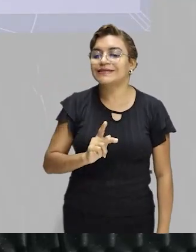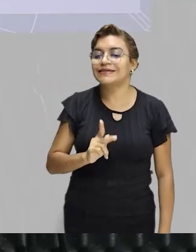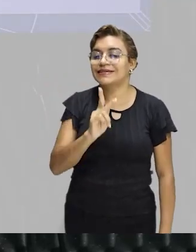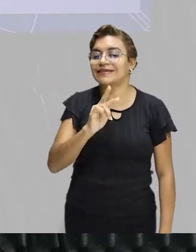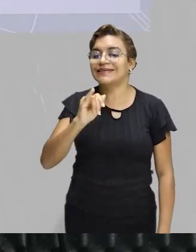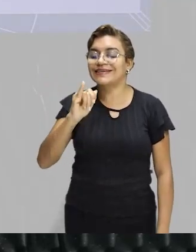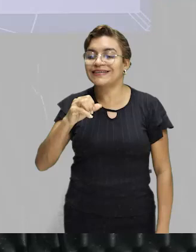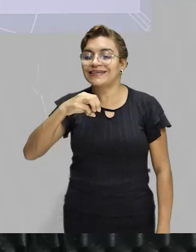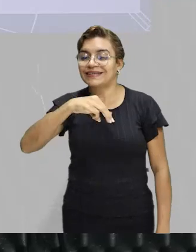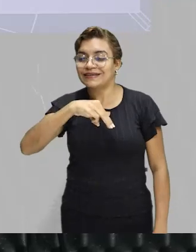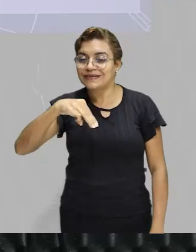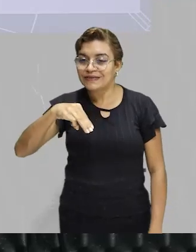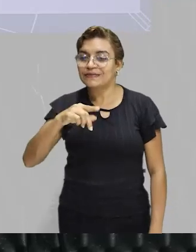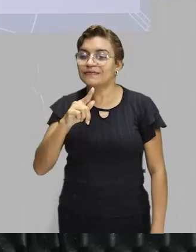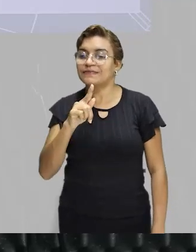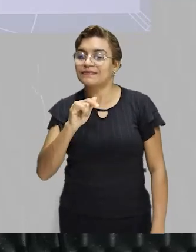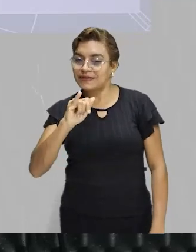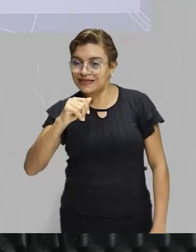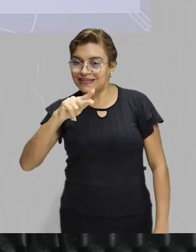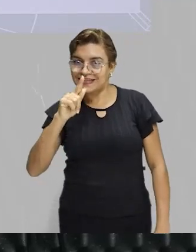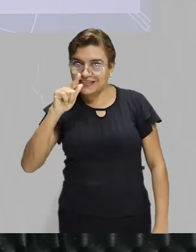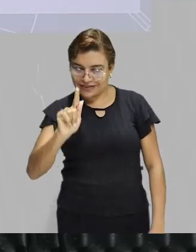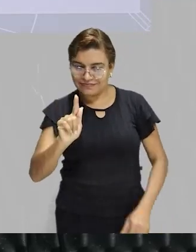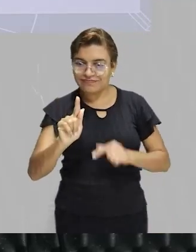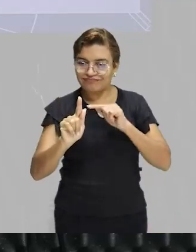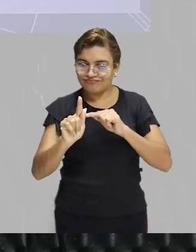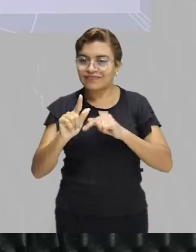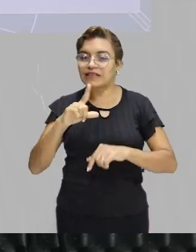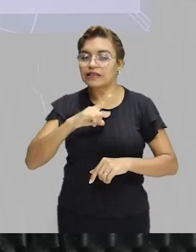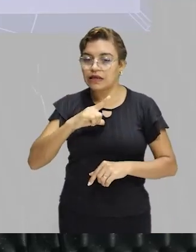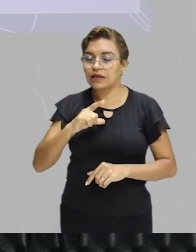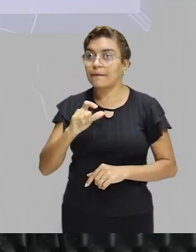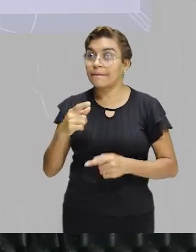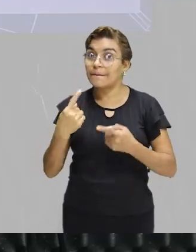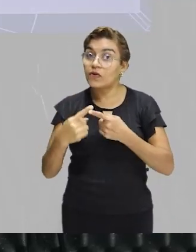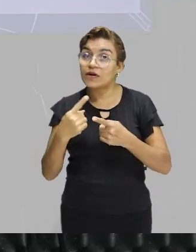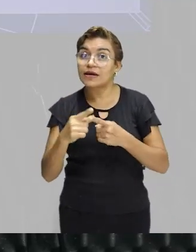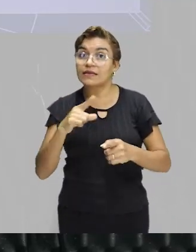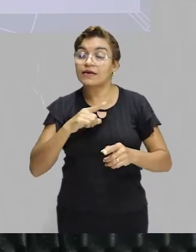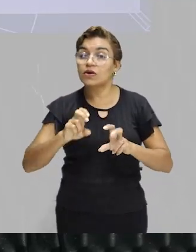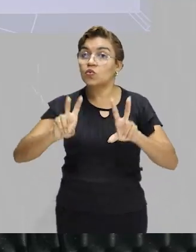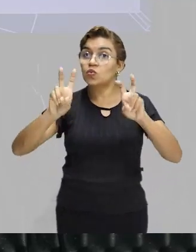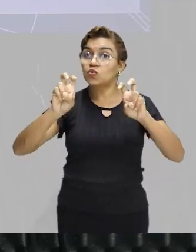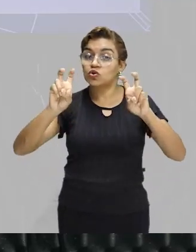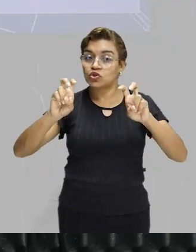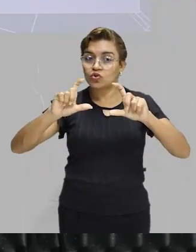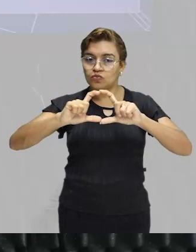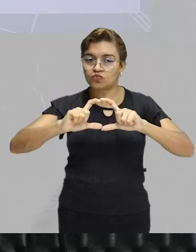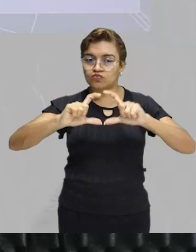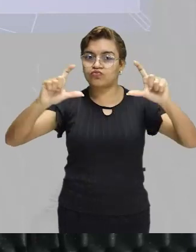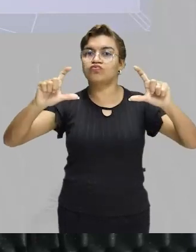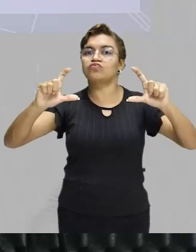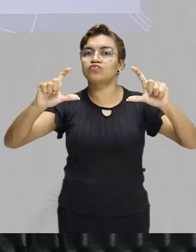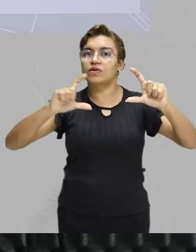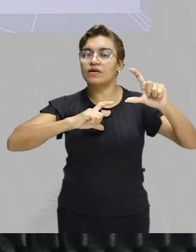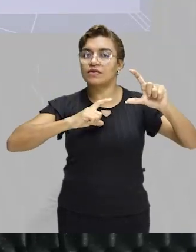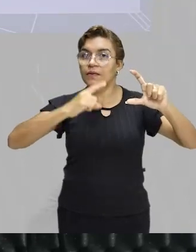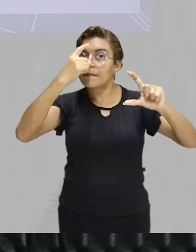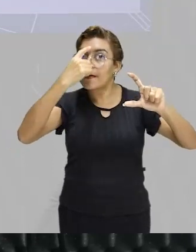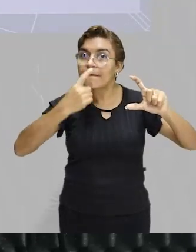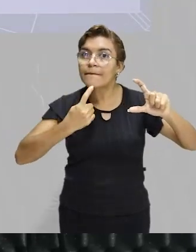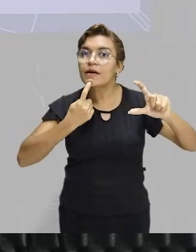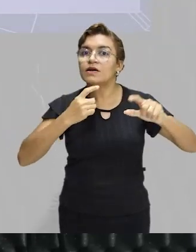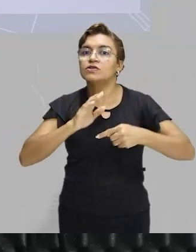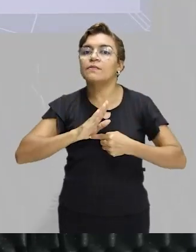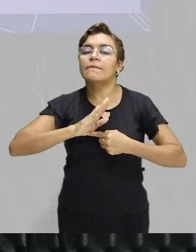amazônica. Como que eu sei isso? Porque eu tenho um título bem grande em destaque. Eu tenho uma imagem que